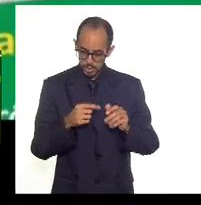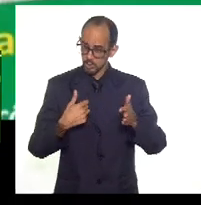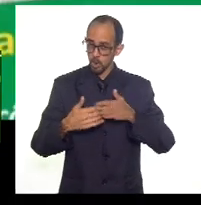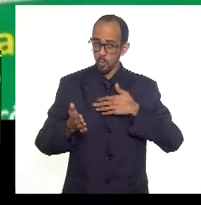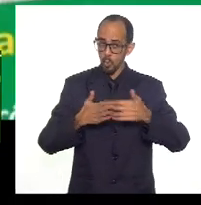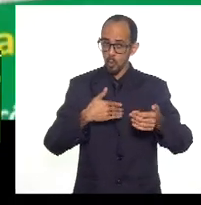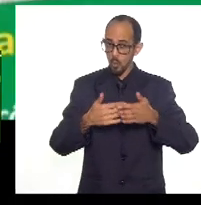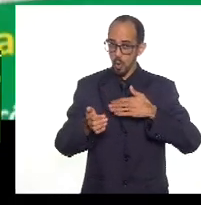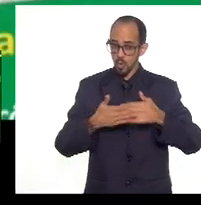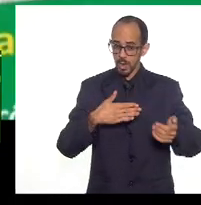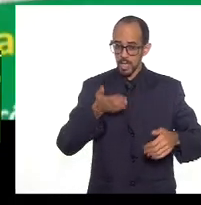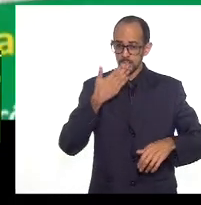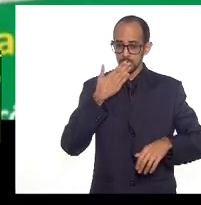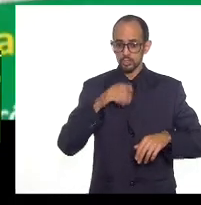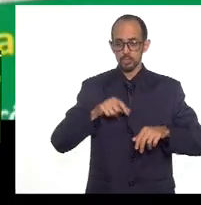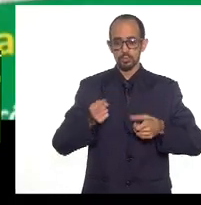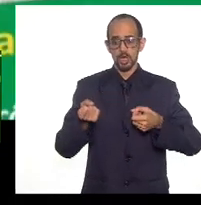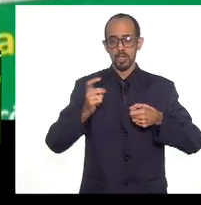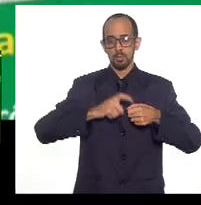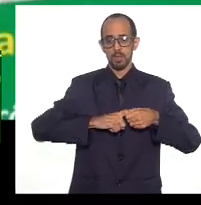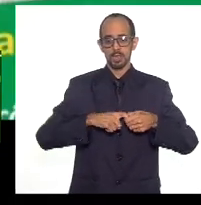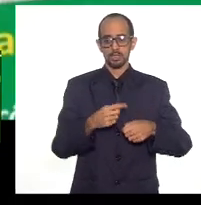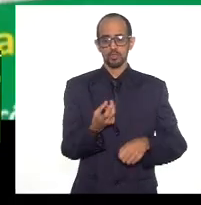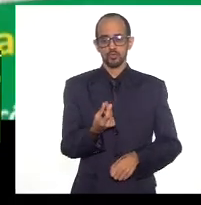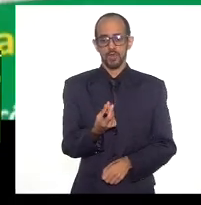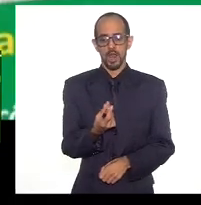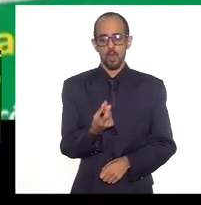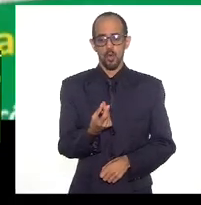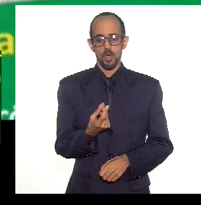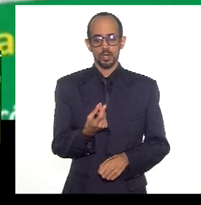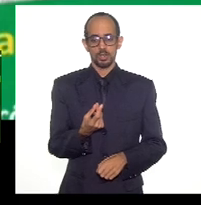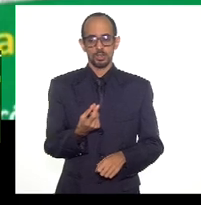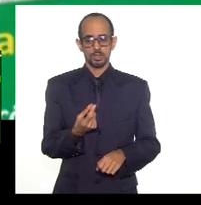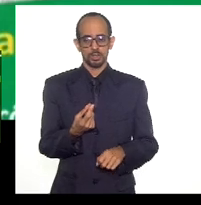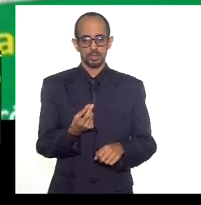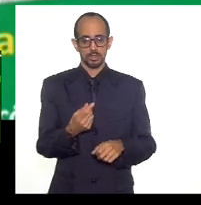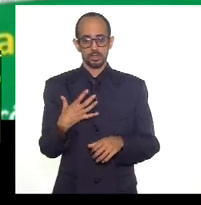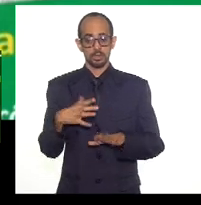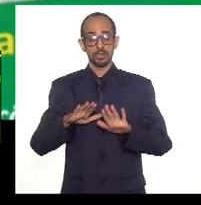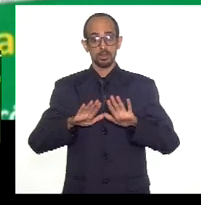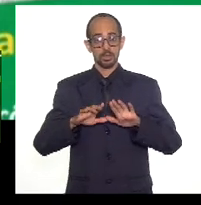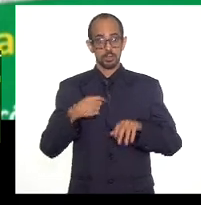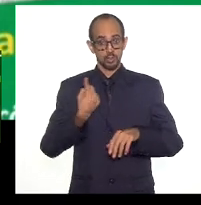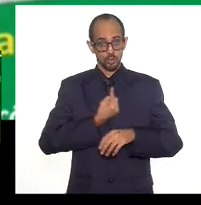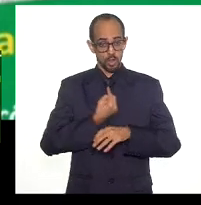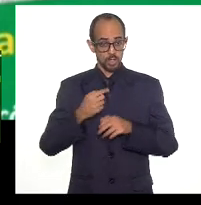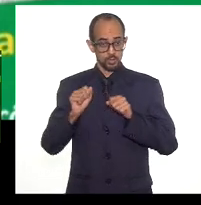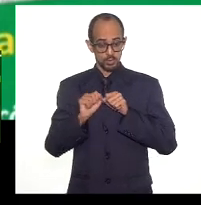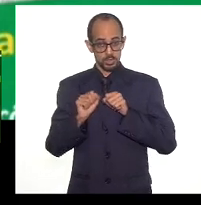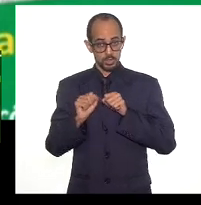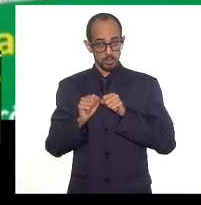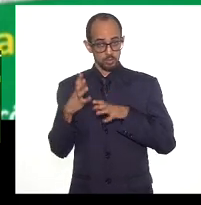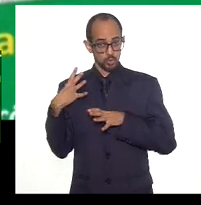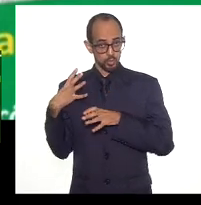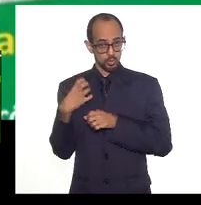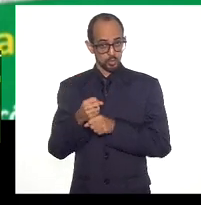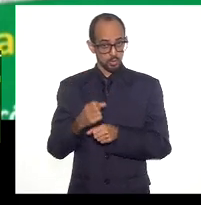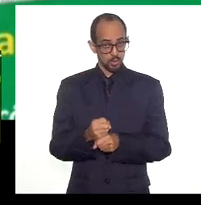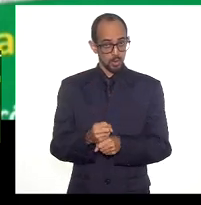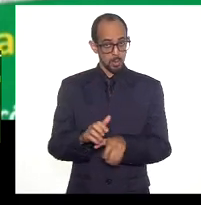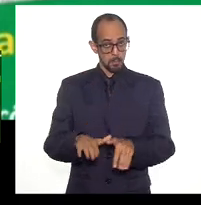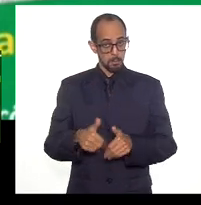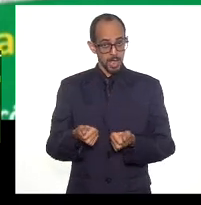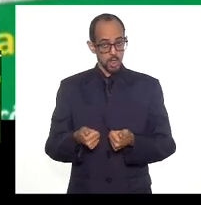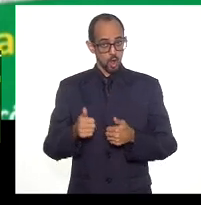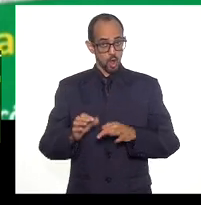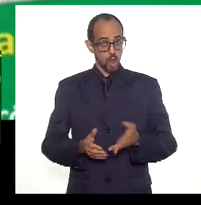Independente da recuperação dos valores, como contabilmente nós fizemos pelo melhor tratamento